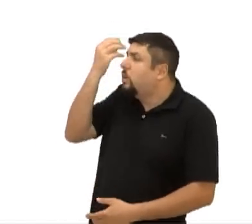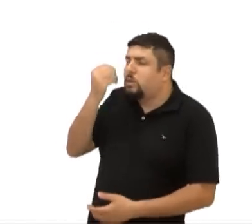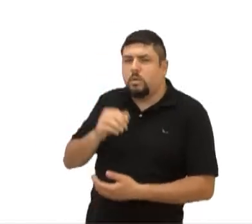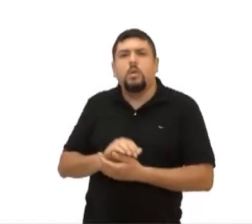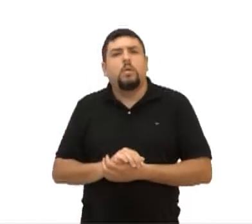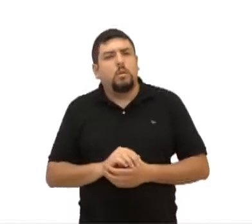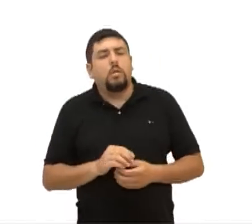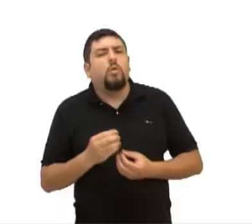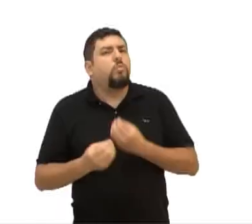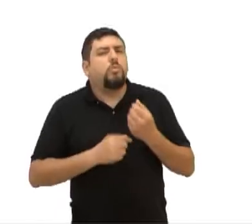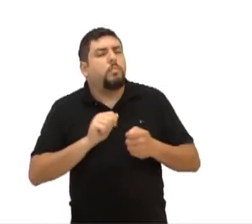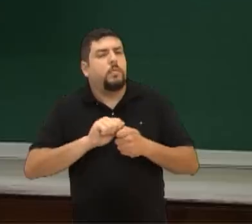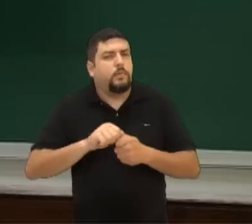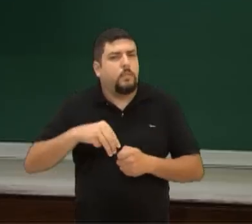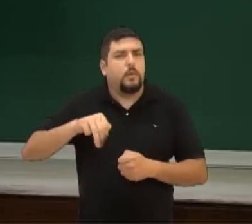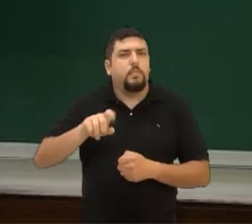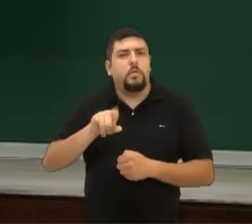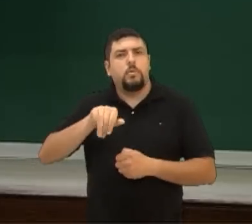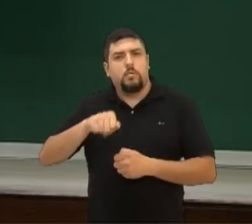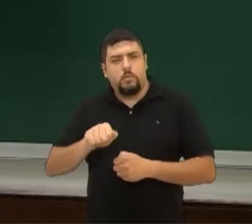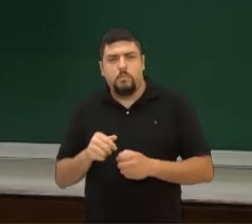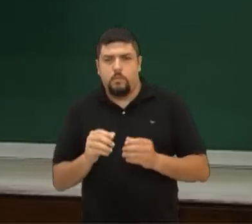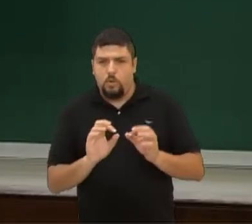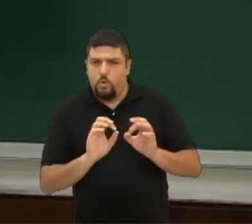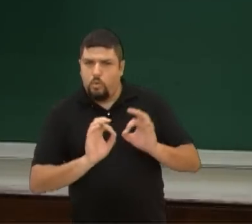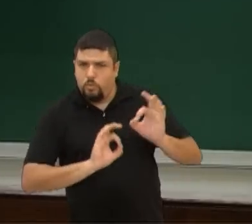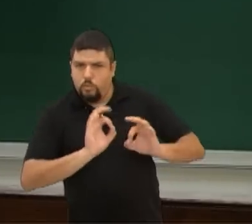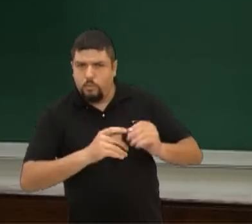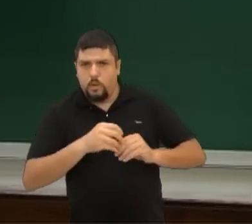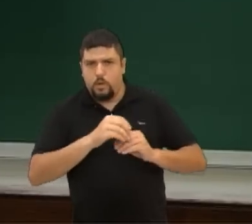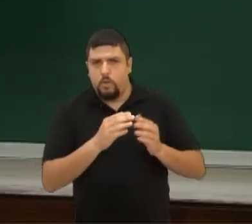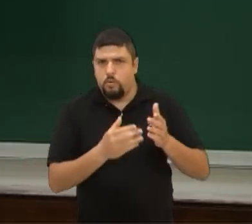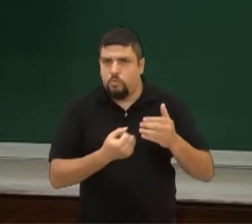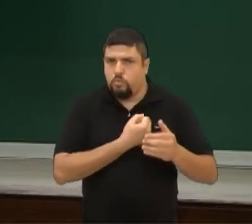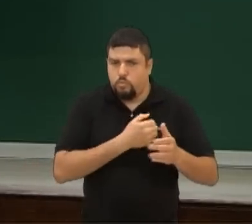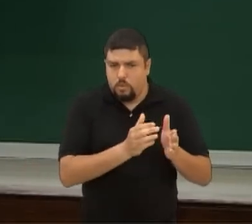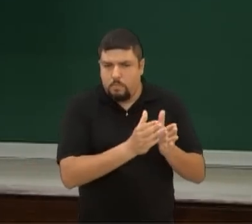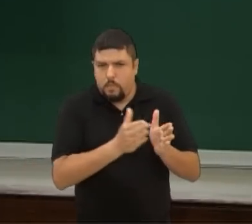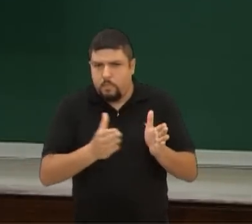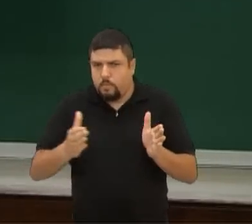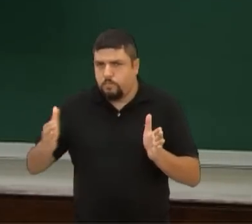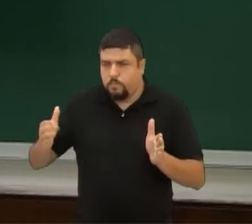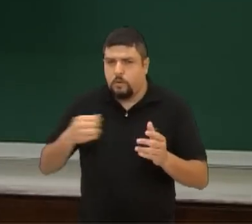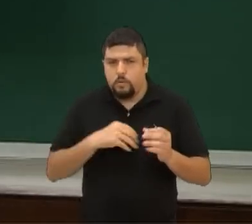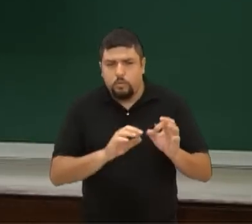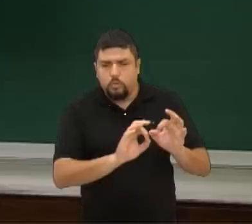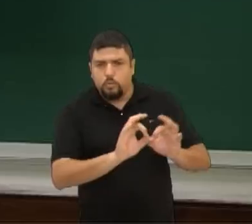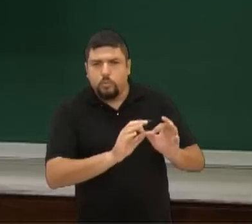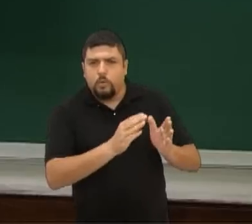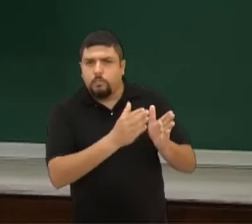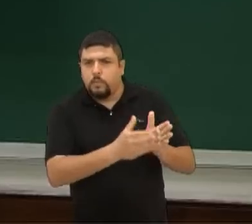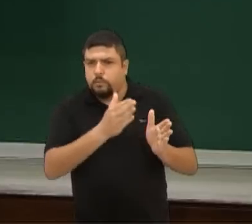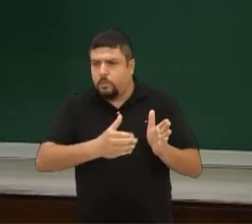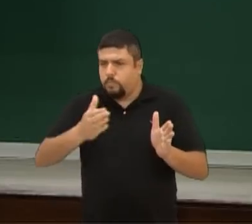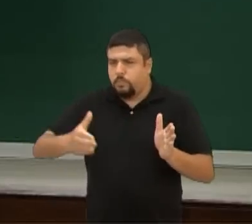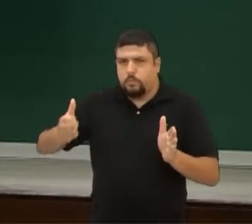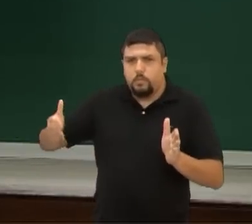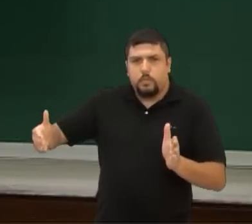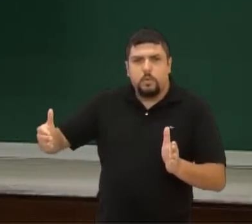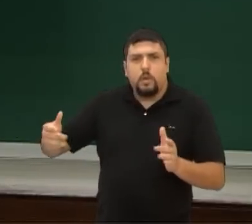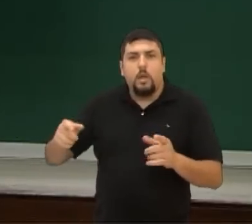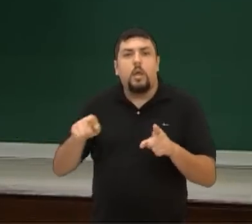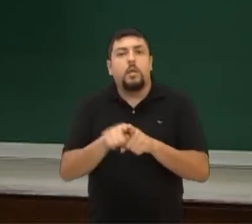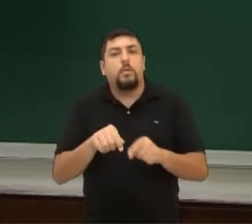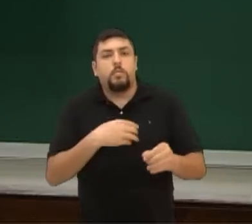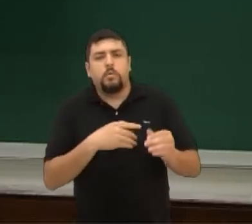mediana? Você coloca os números numa ordem, tá certo? Aqui eu coloquei nessa ordem crescente e localiza um